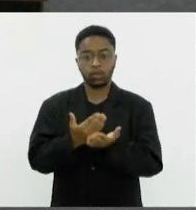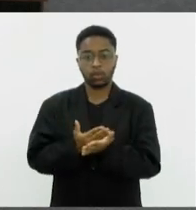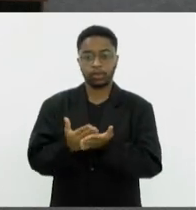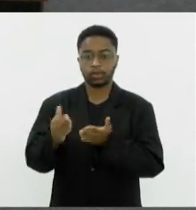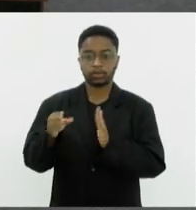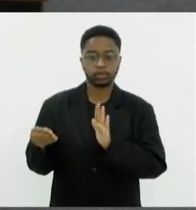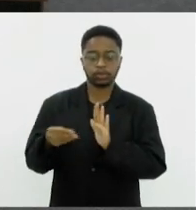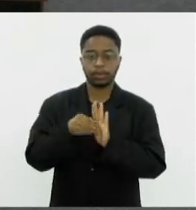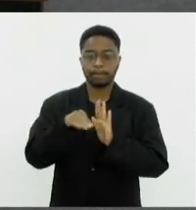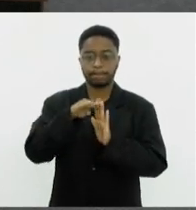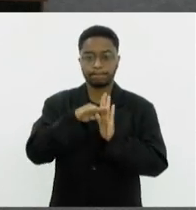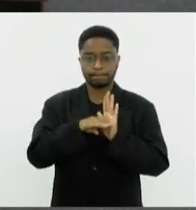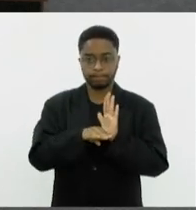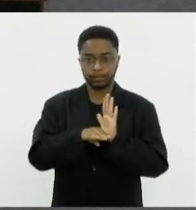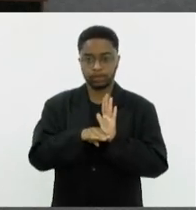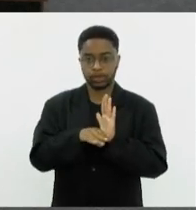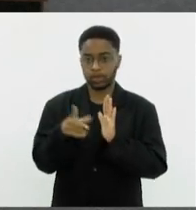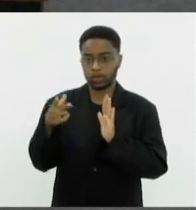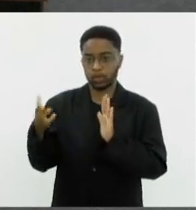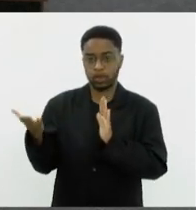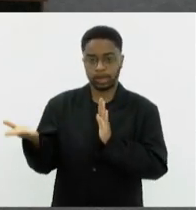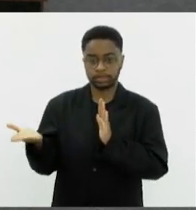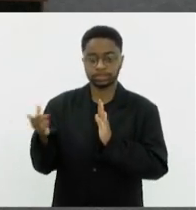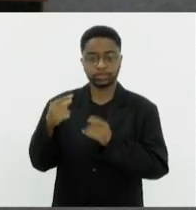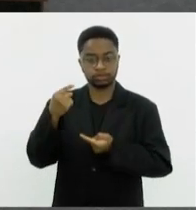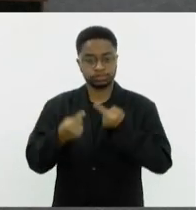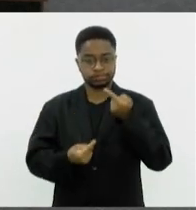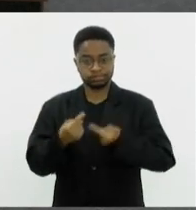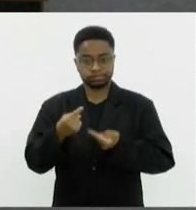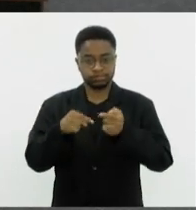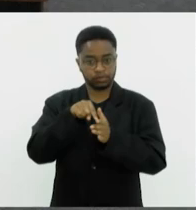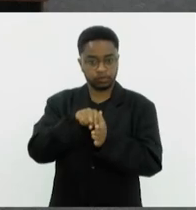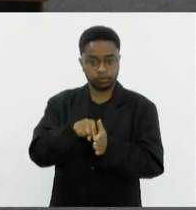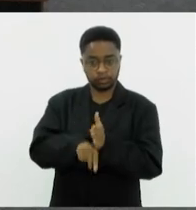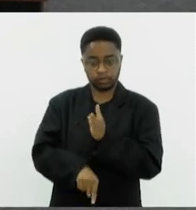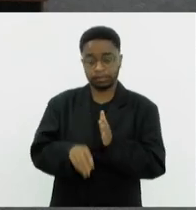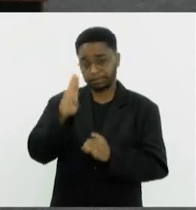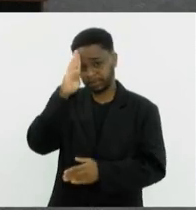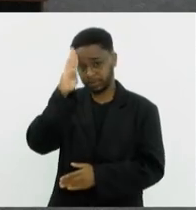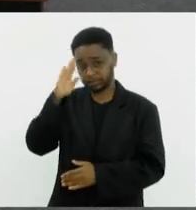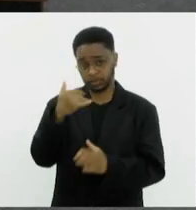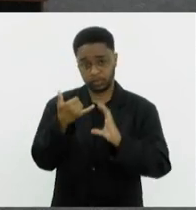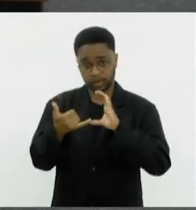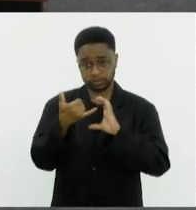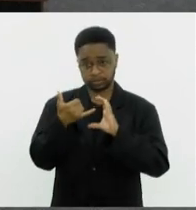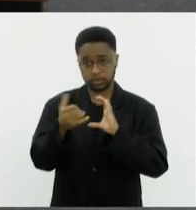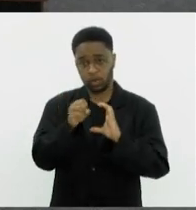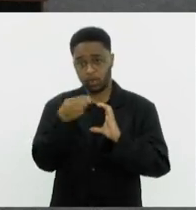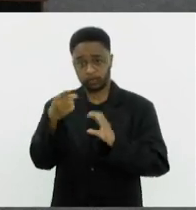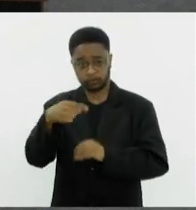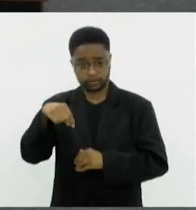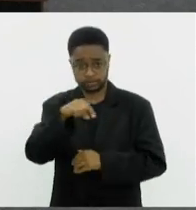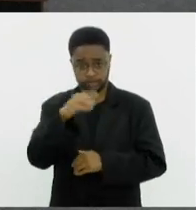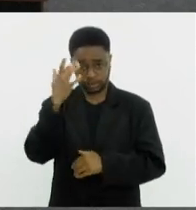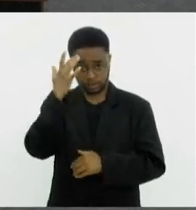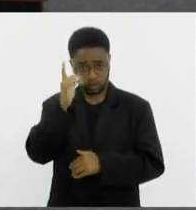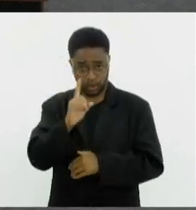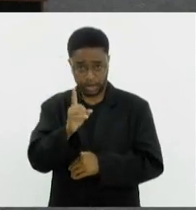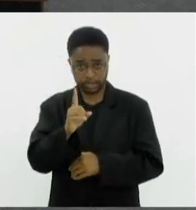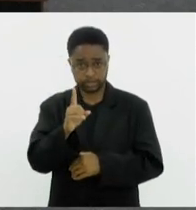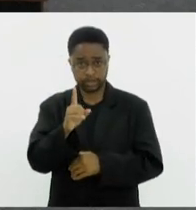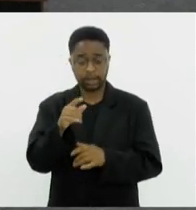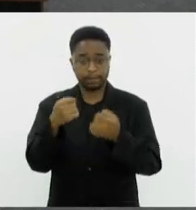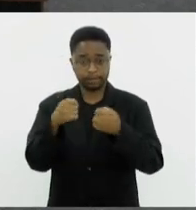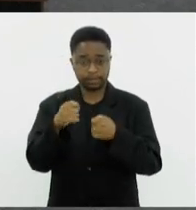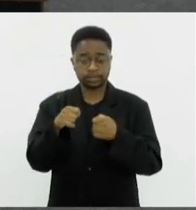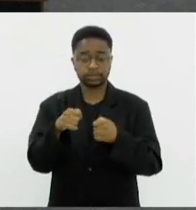de uma pauta desse nível de polêmica, especialmente pelo WhatsApp. ou algum deputado não acha que é polêmico estabelecer